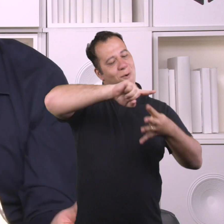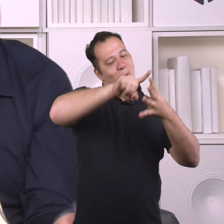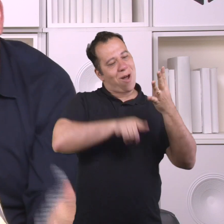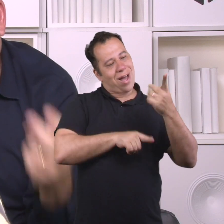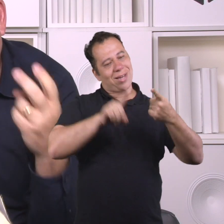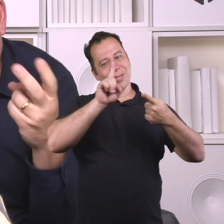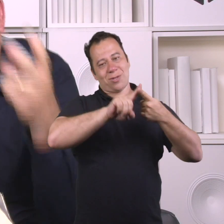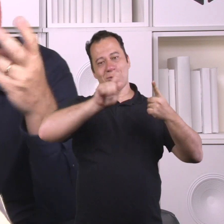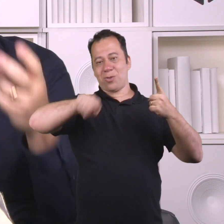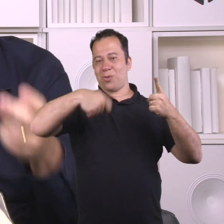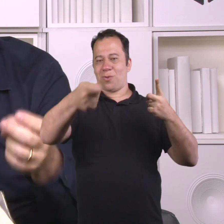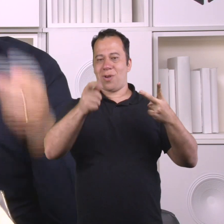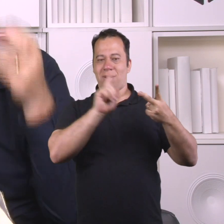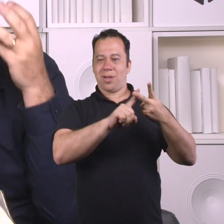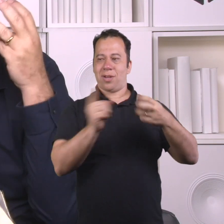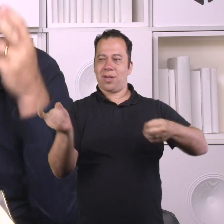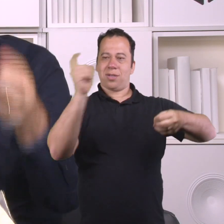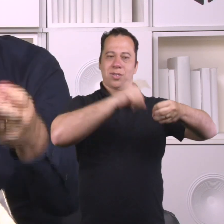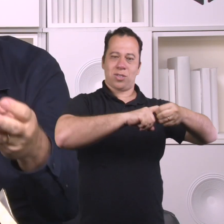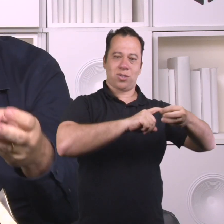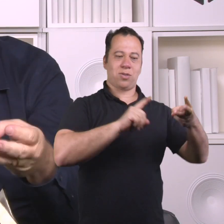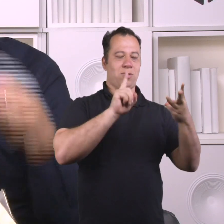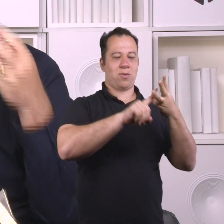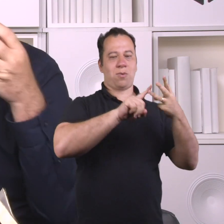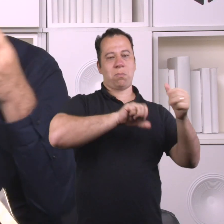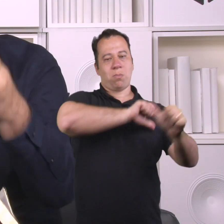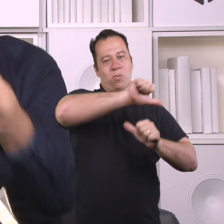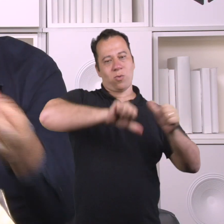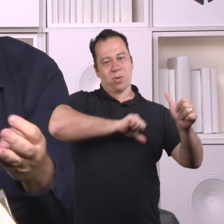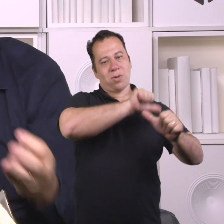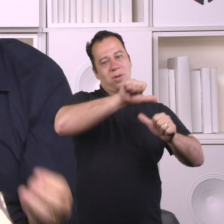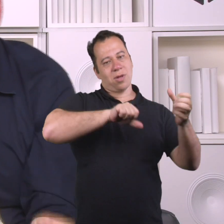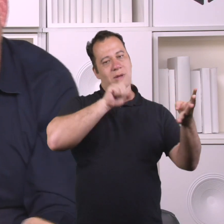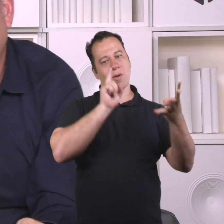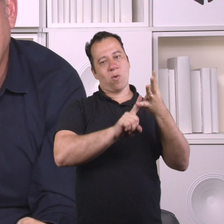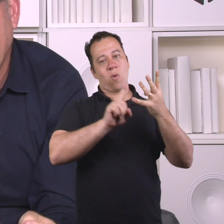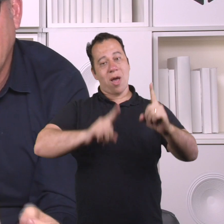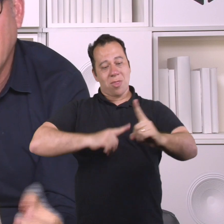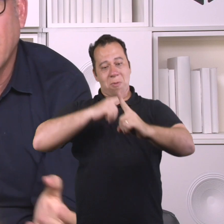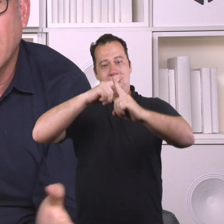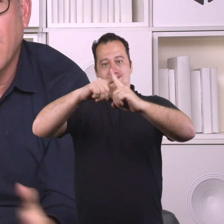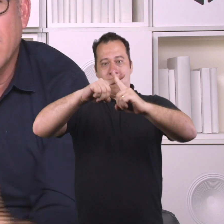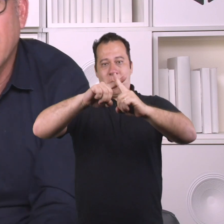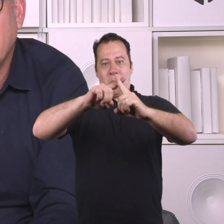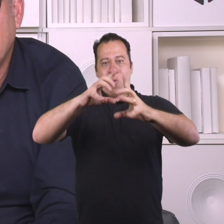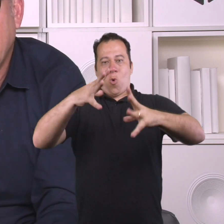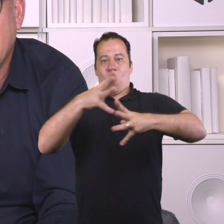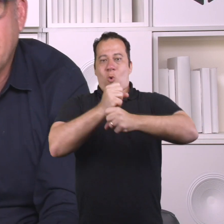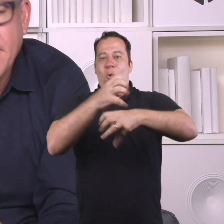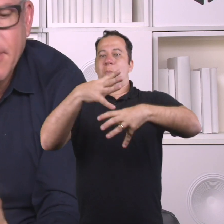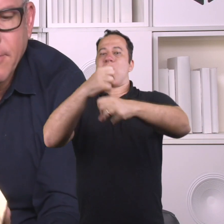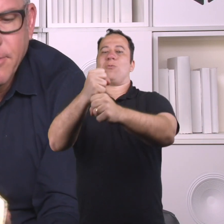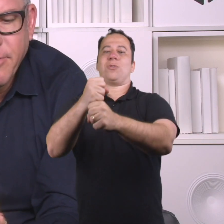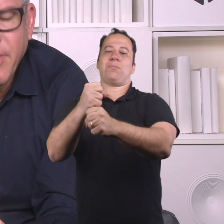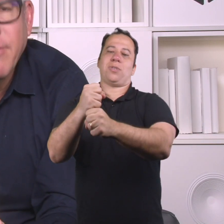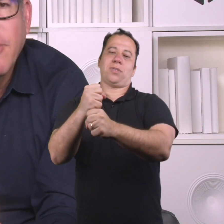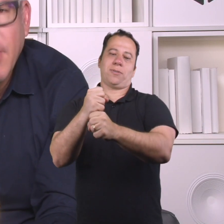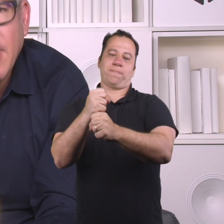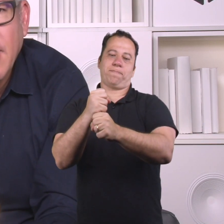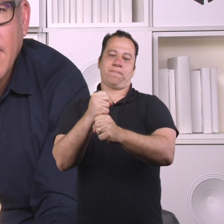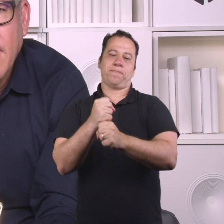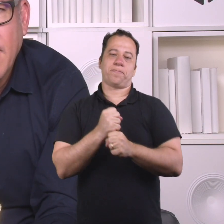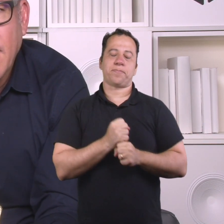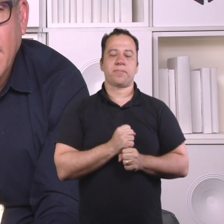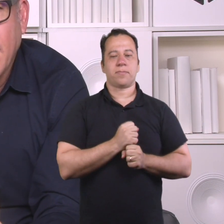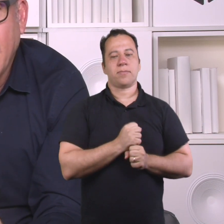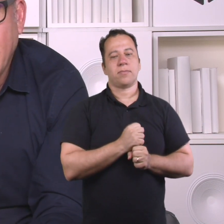doar, restituir, transformar e multiplicar. Eu gosto da expressão do Viv